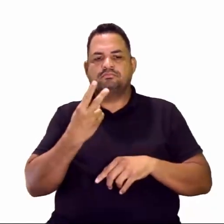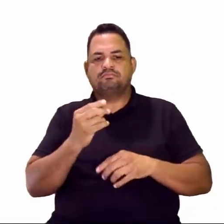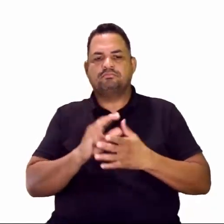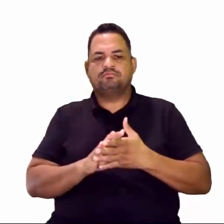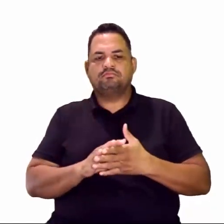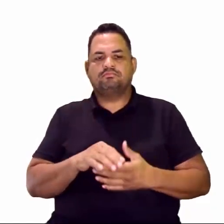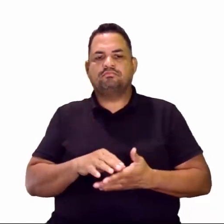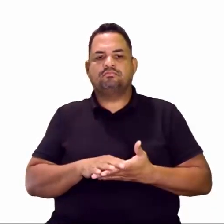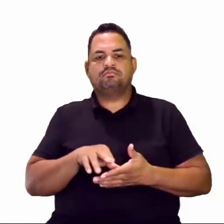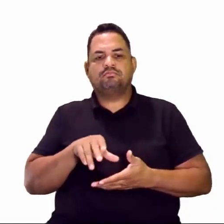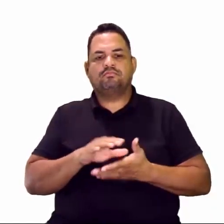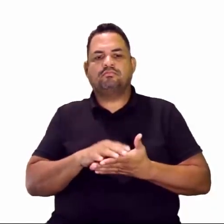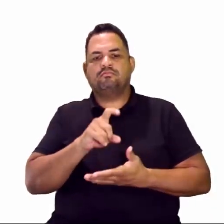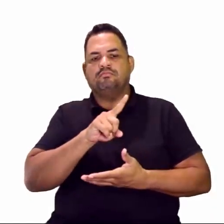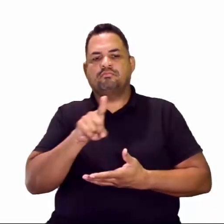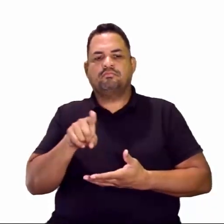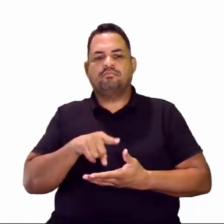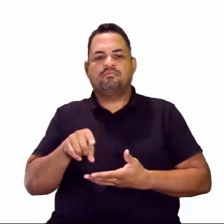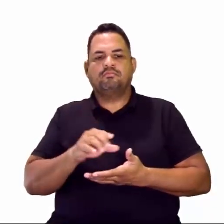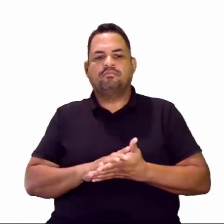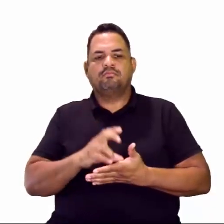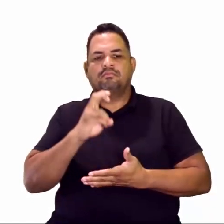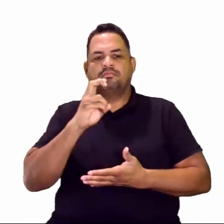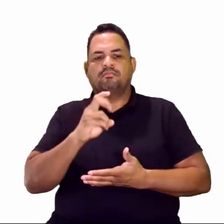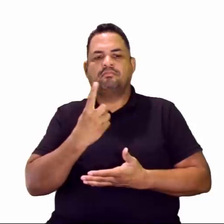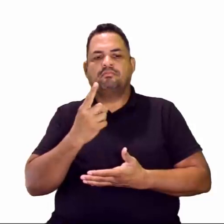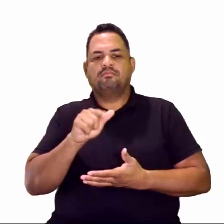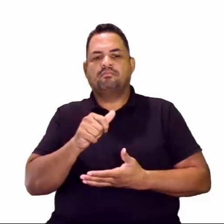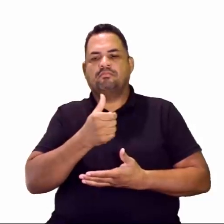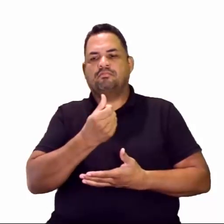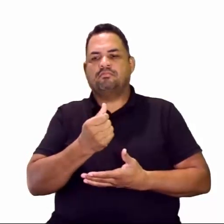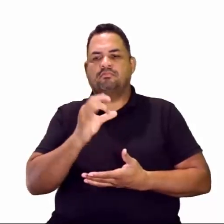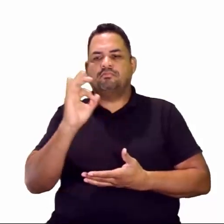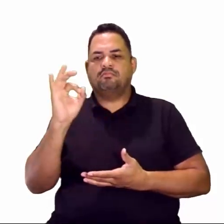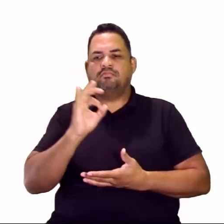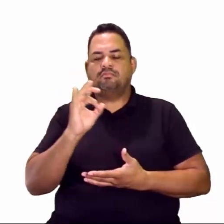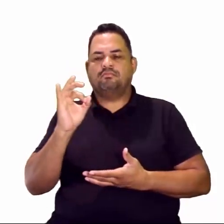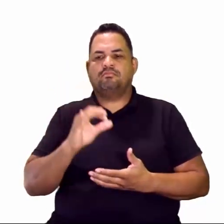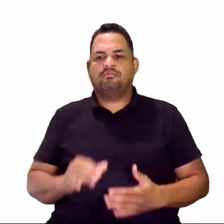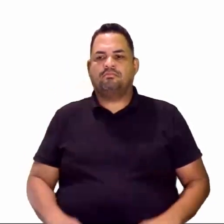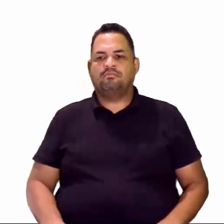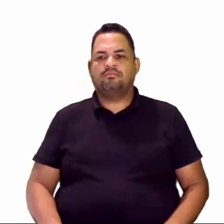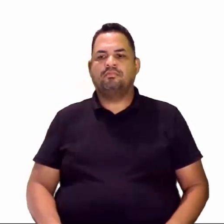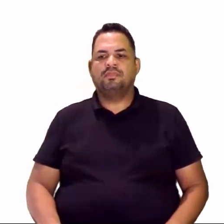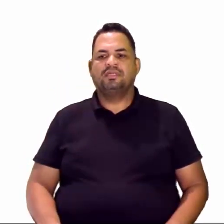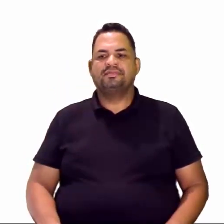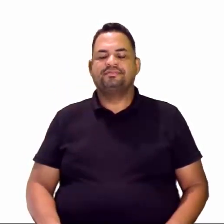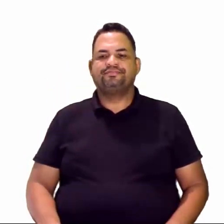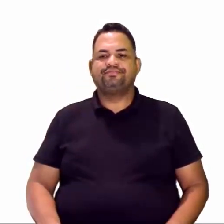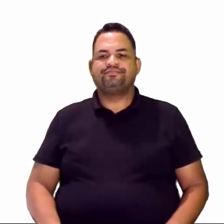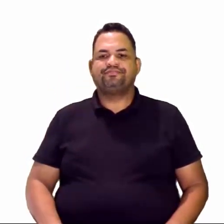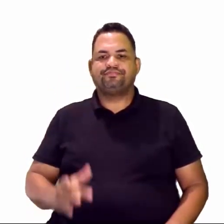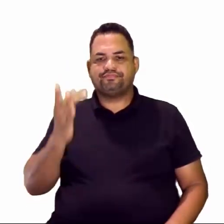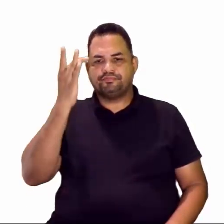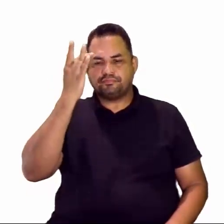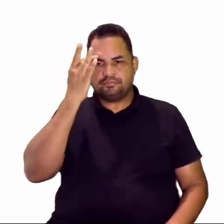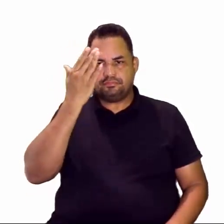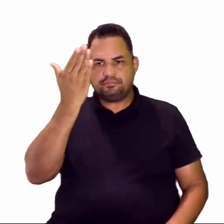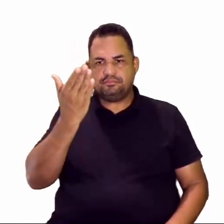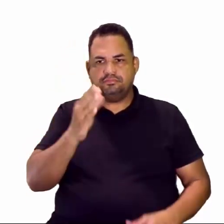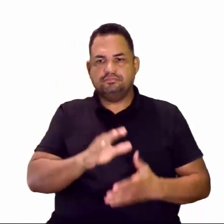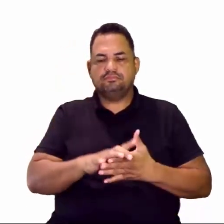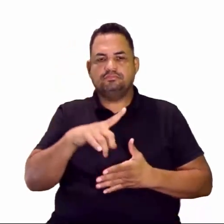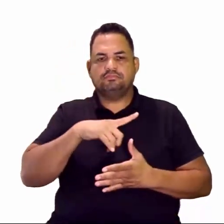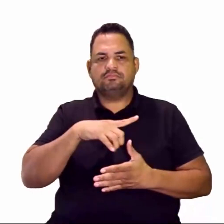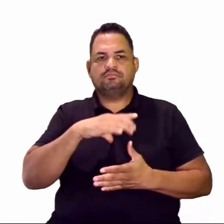igual a Z. Z igual a 51,6. E aí, como na fórmula temos